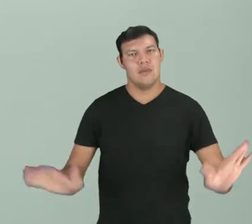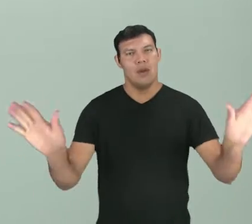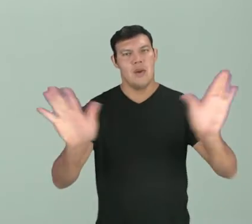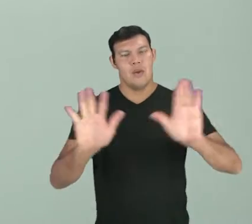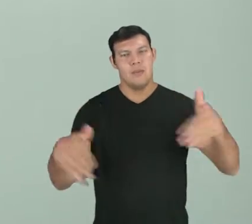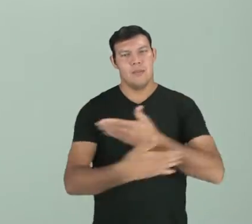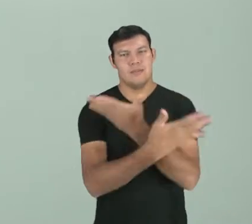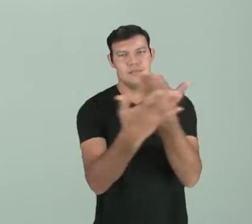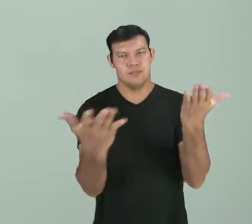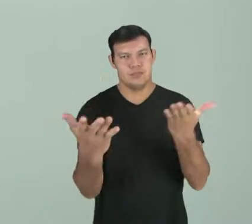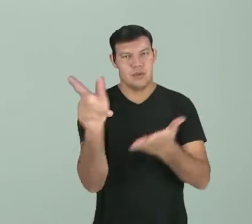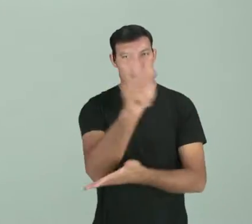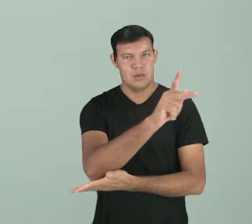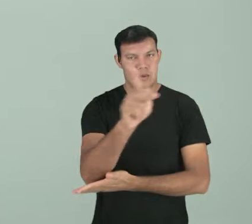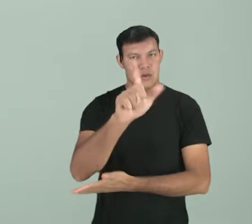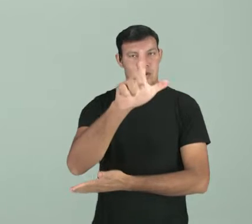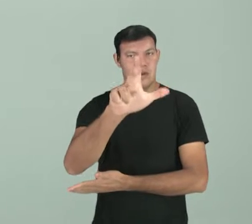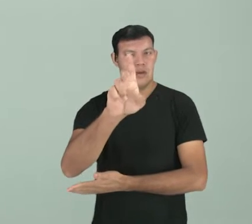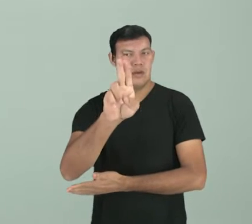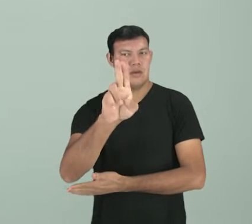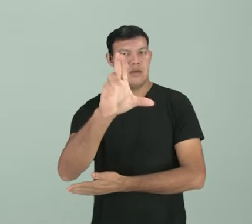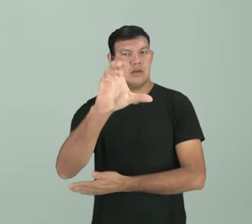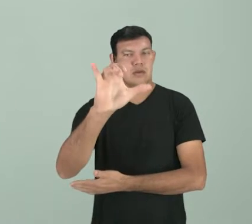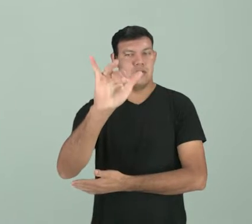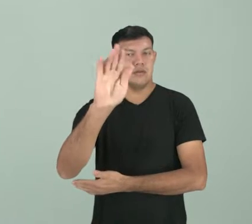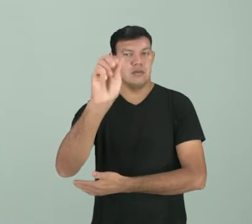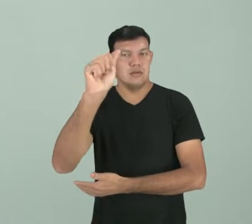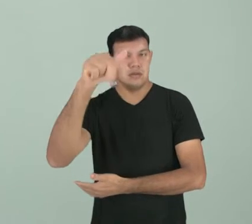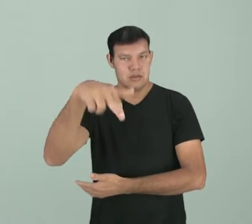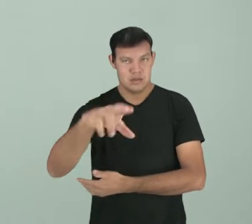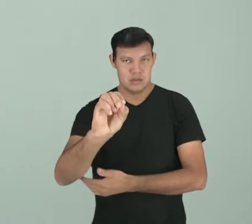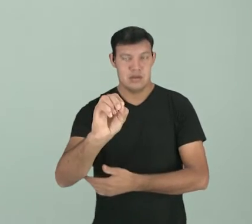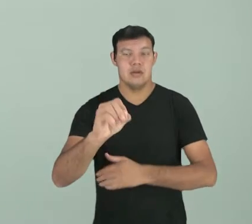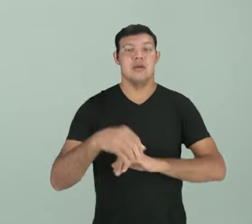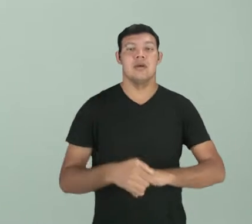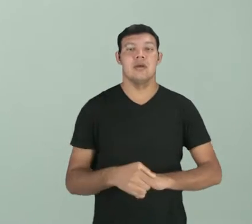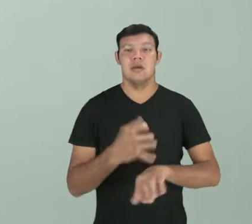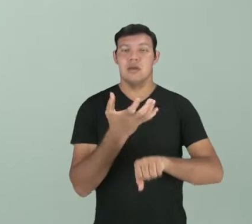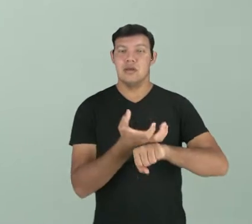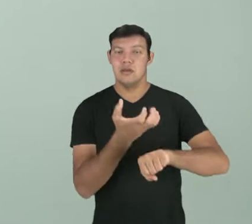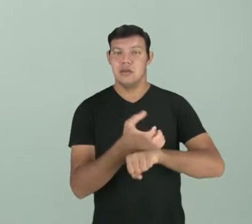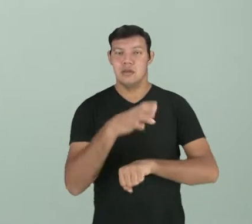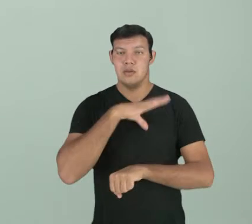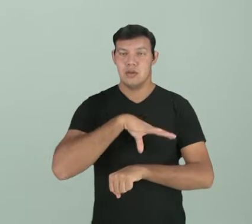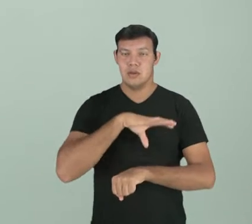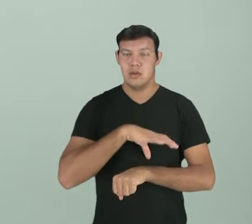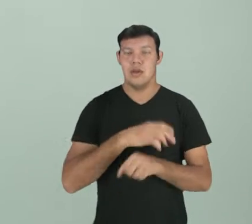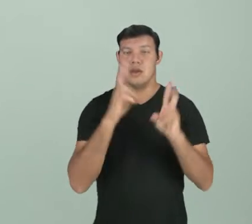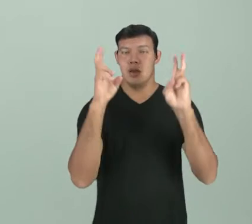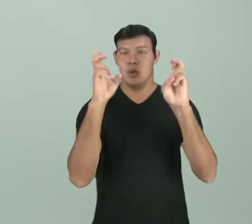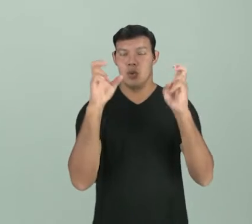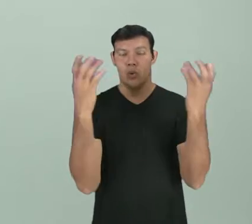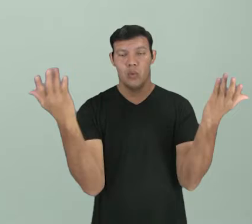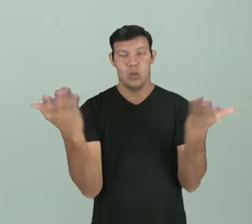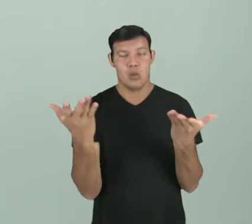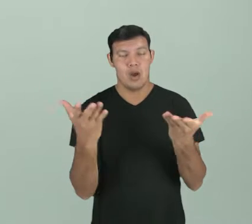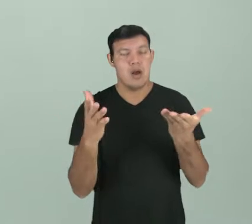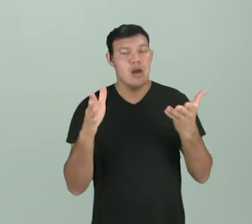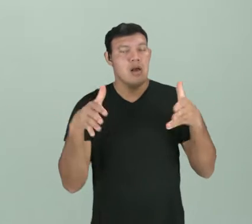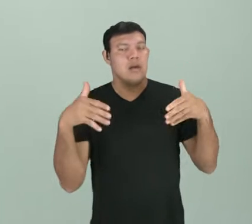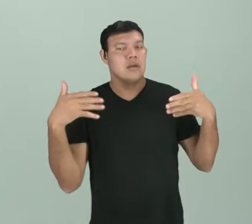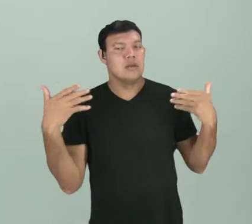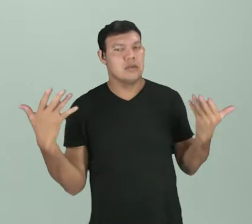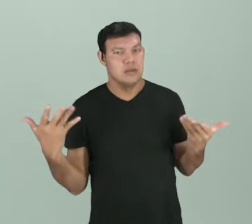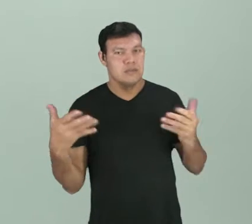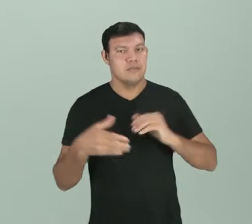Olá pessoal, eu sou o professor Luciano de Língua Portuguesa e na aula de hoje nós vamos falar um pouco sobre o romantismo,